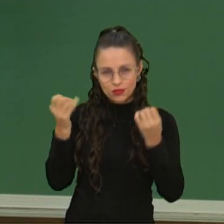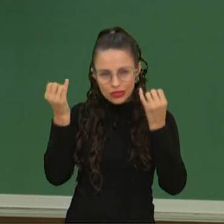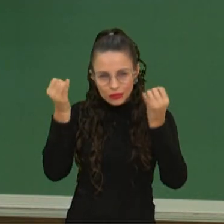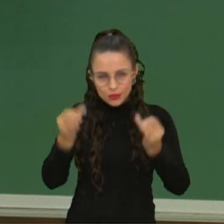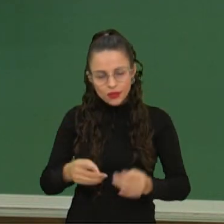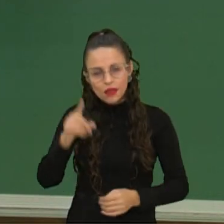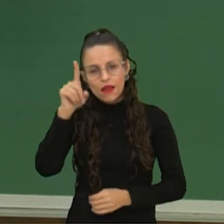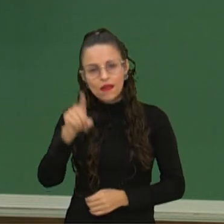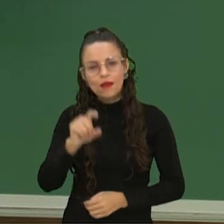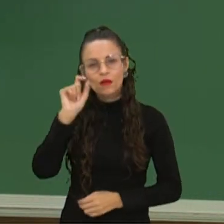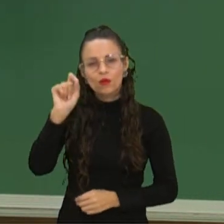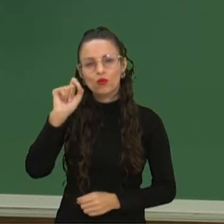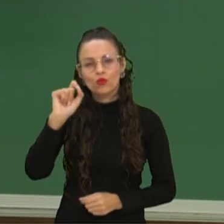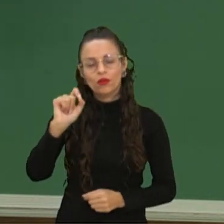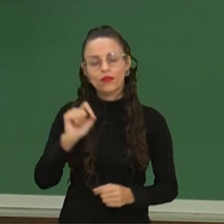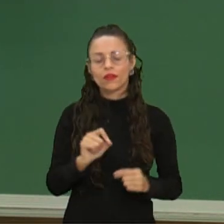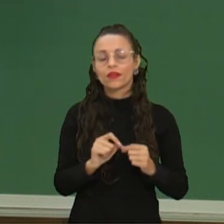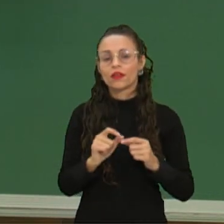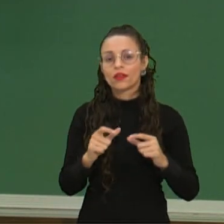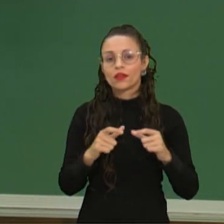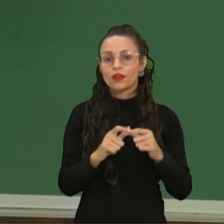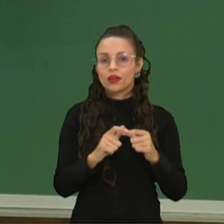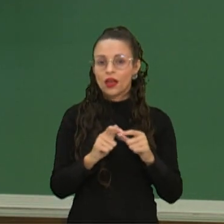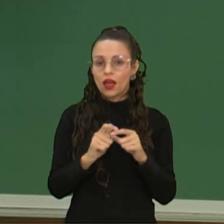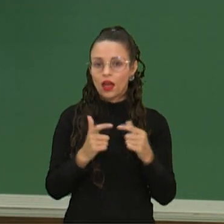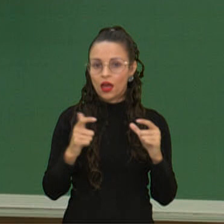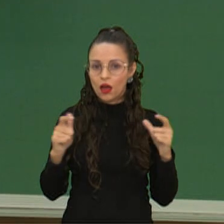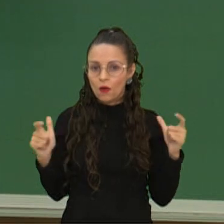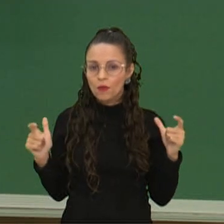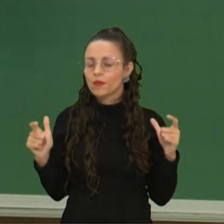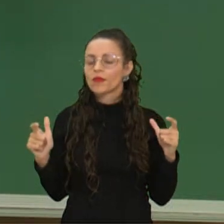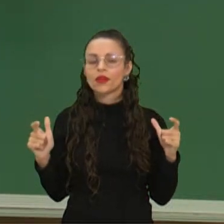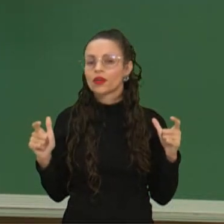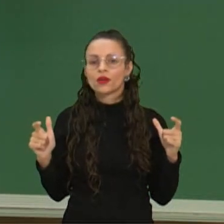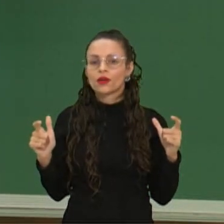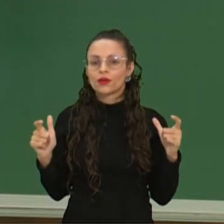ele é o aumento, né, da